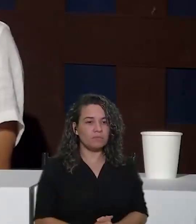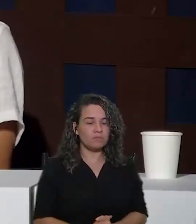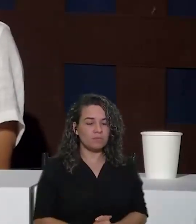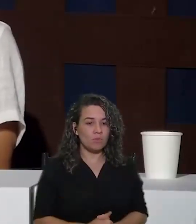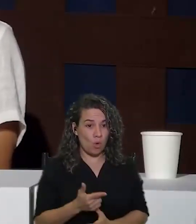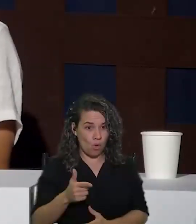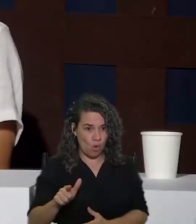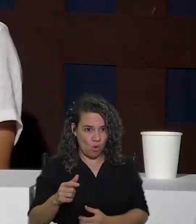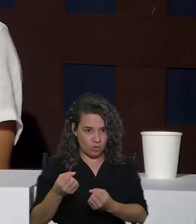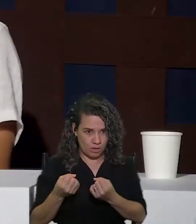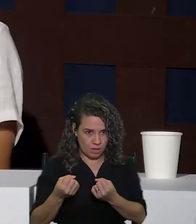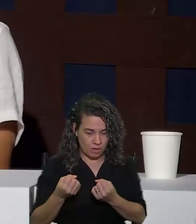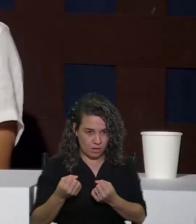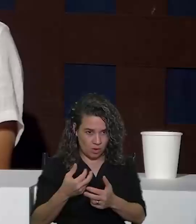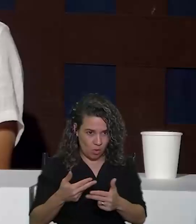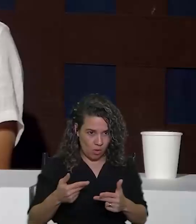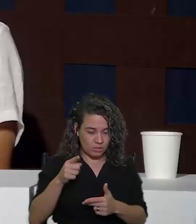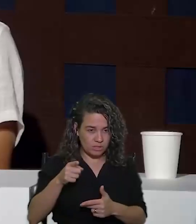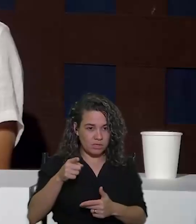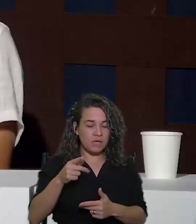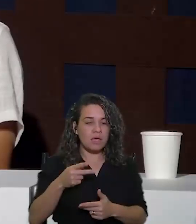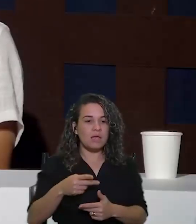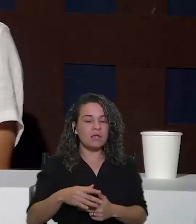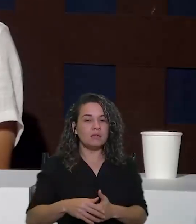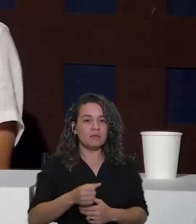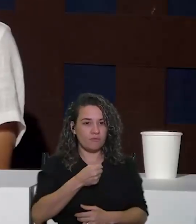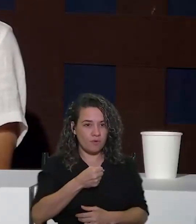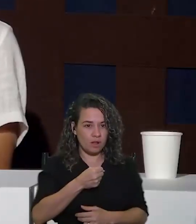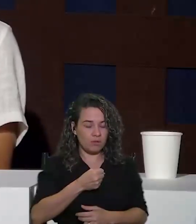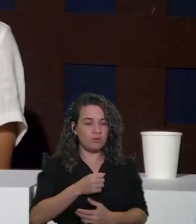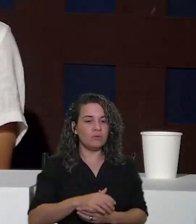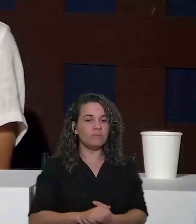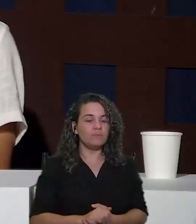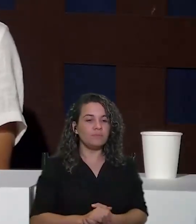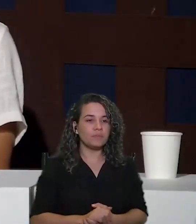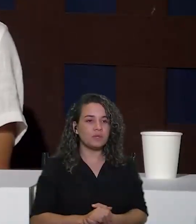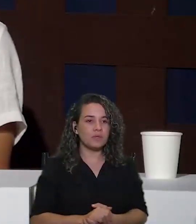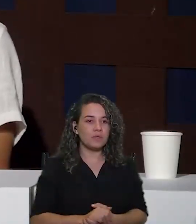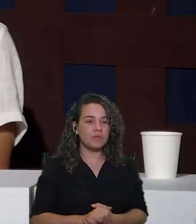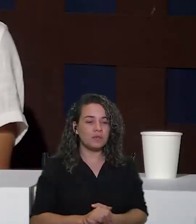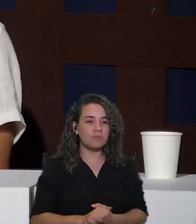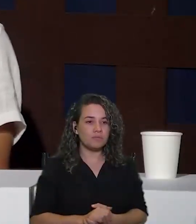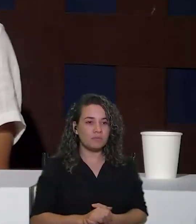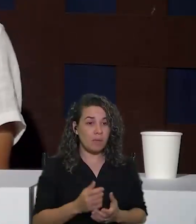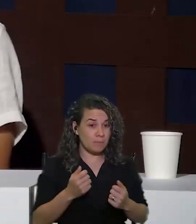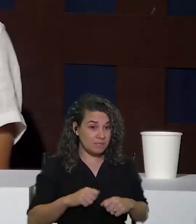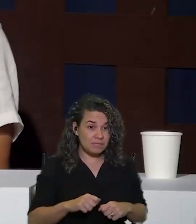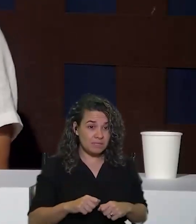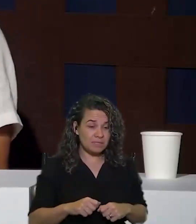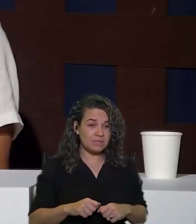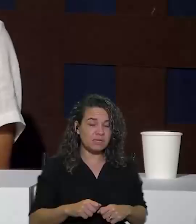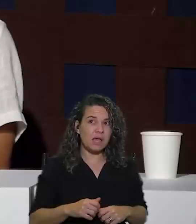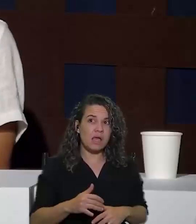também me tocou, depois dele de dizer isso, né, que é preciso perdoar o mar. É preciso perdoar o mar porque o mar é o mar, né? O mar